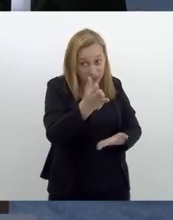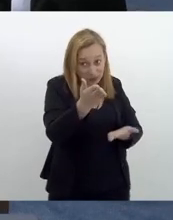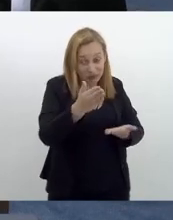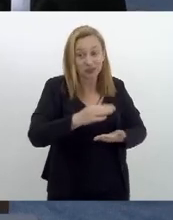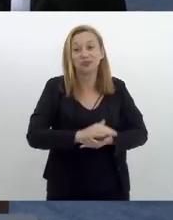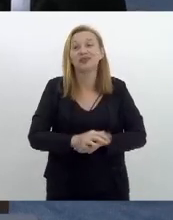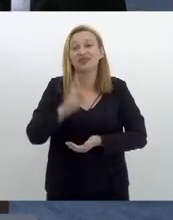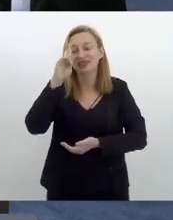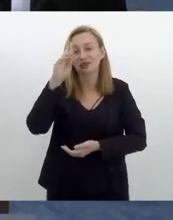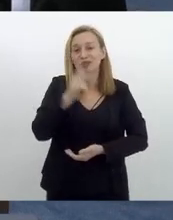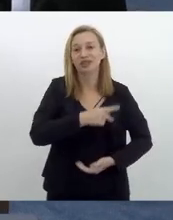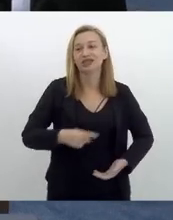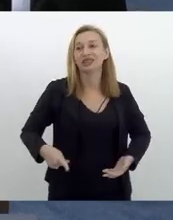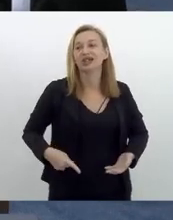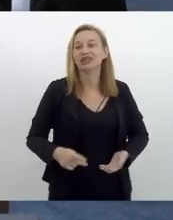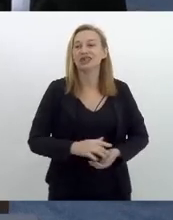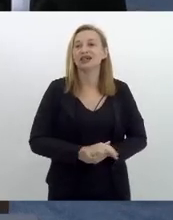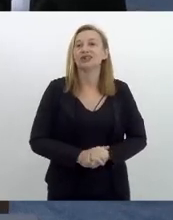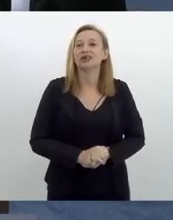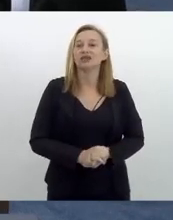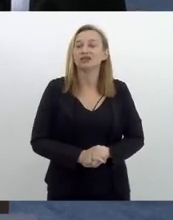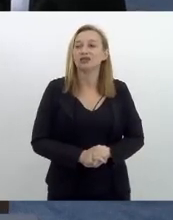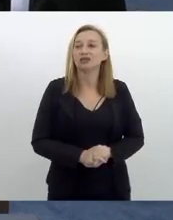Senhor presidente, eu vou...